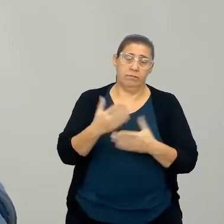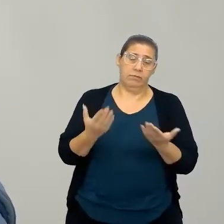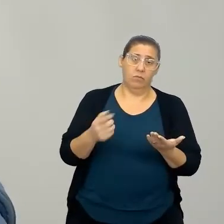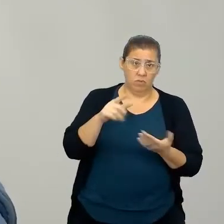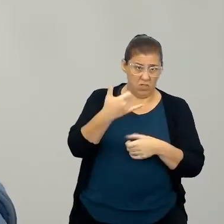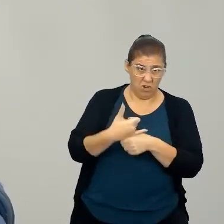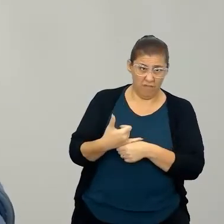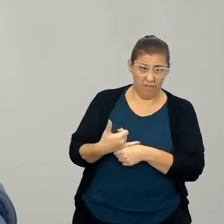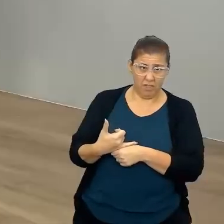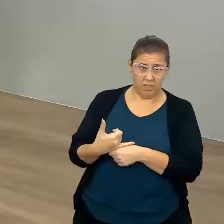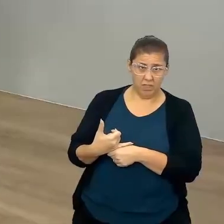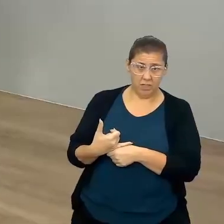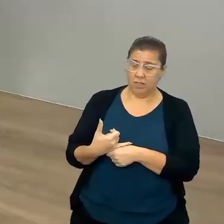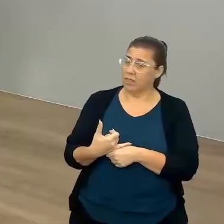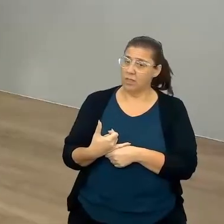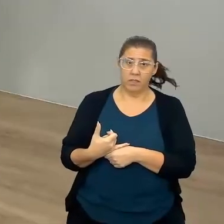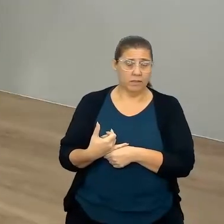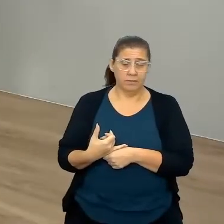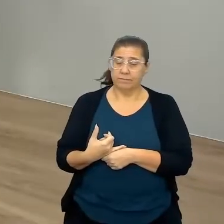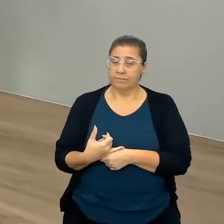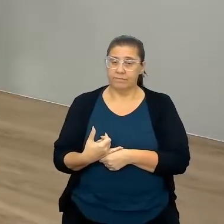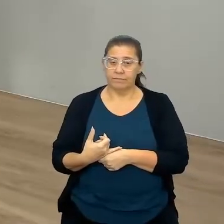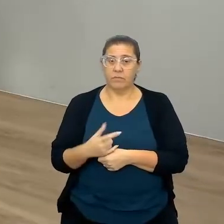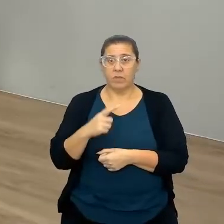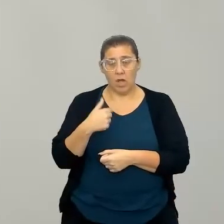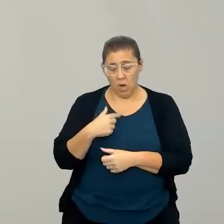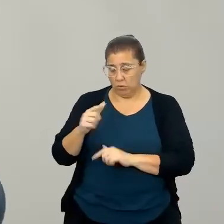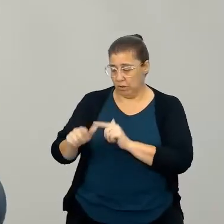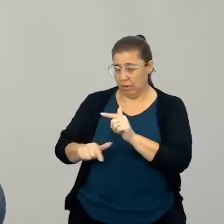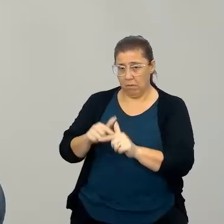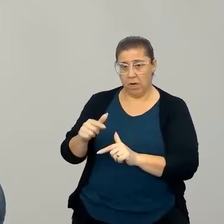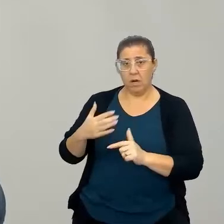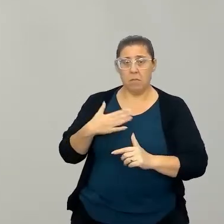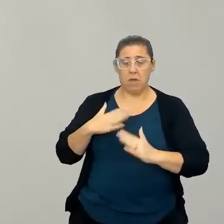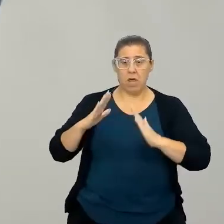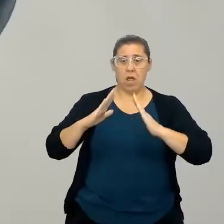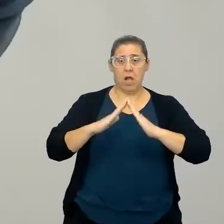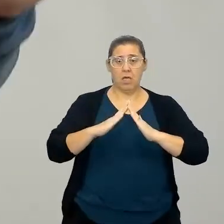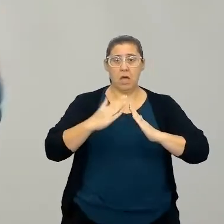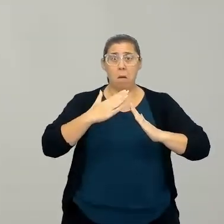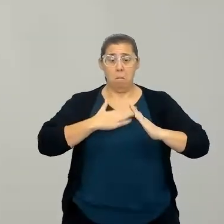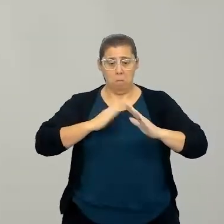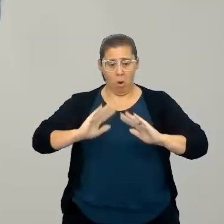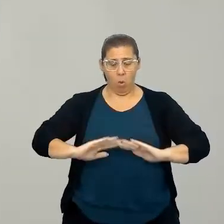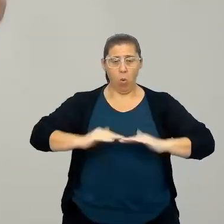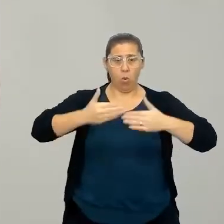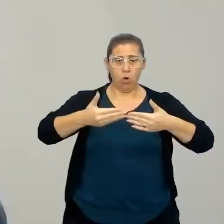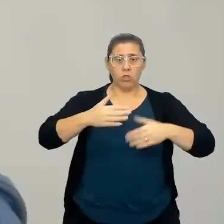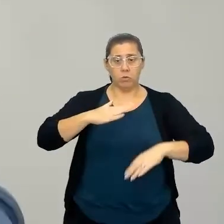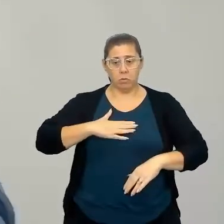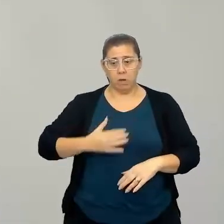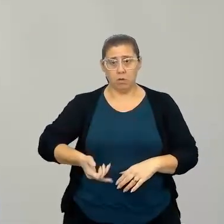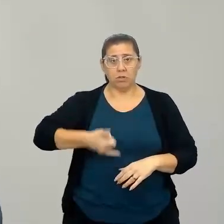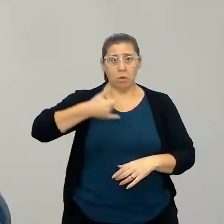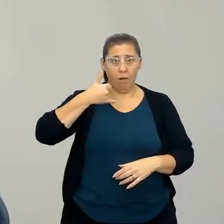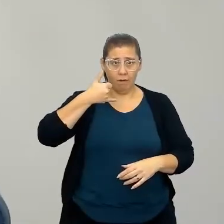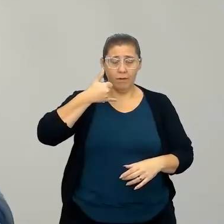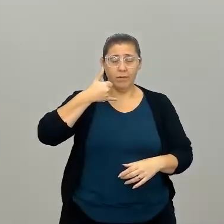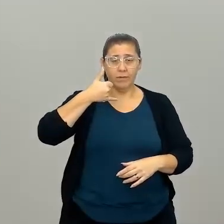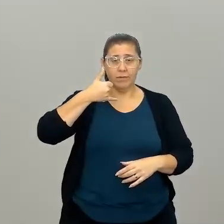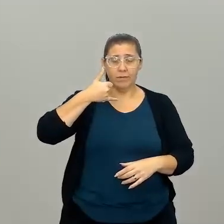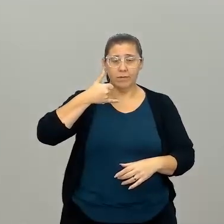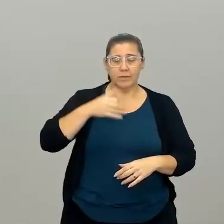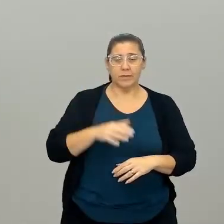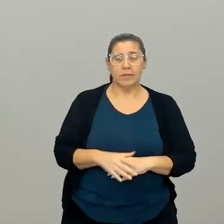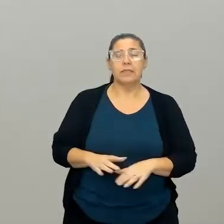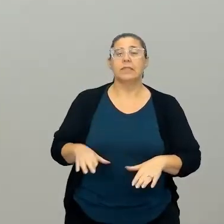patrão. Você está entendendo? Você está trabalhando de casa, muitas vezes está usando o seu notebook, o seu celular. Pois é.